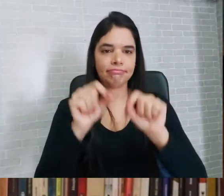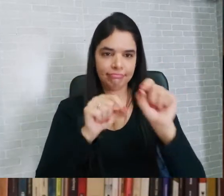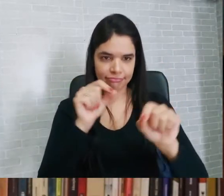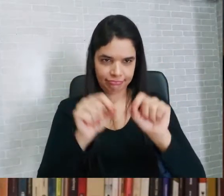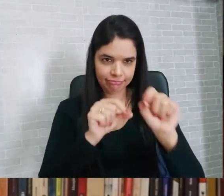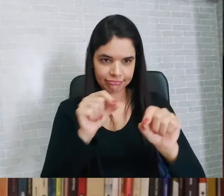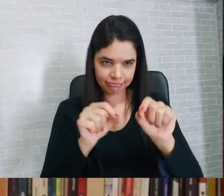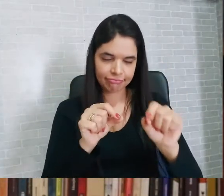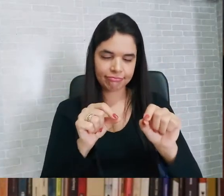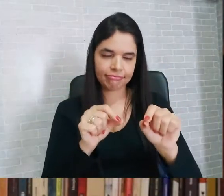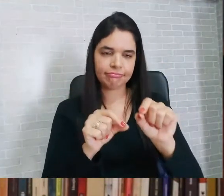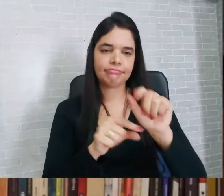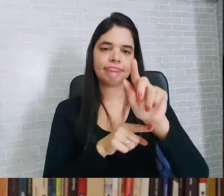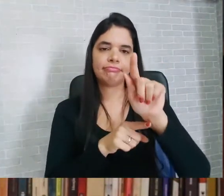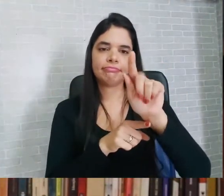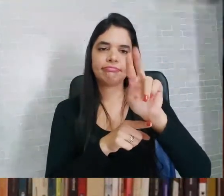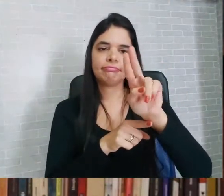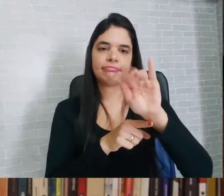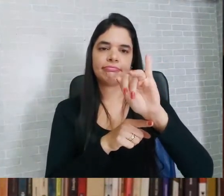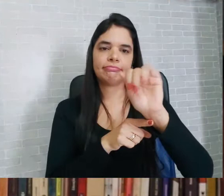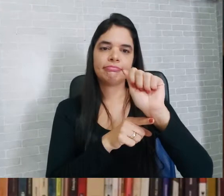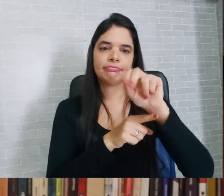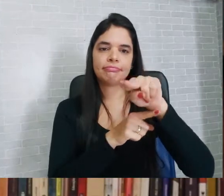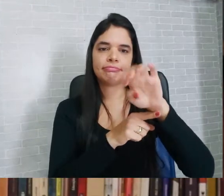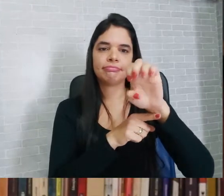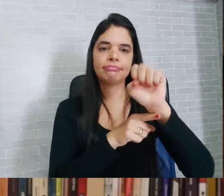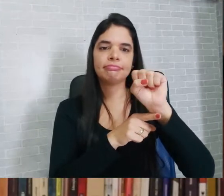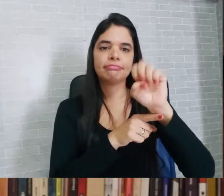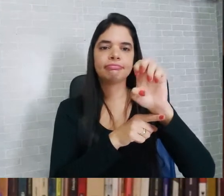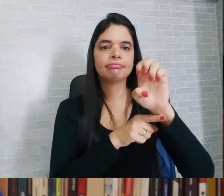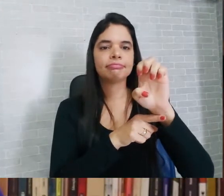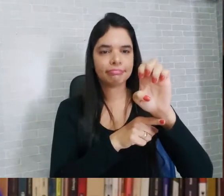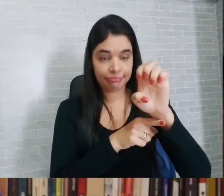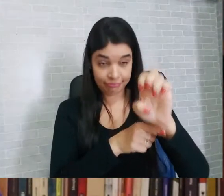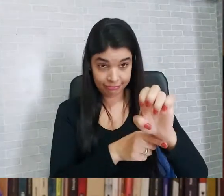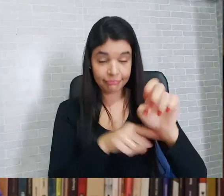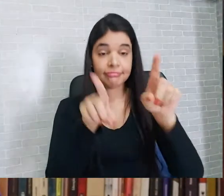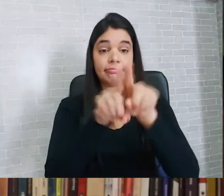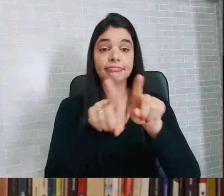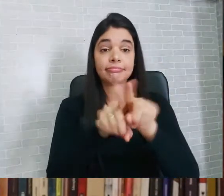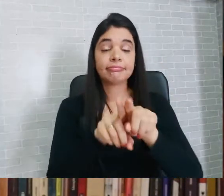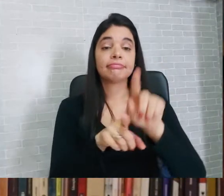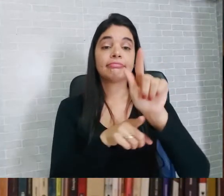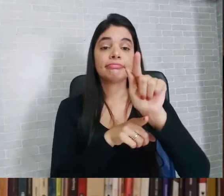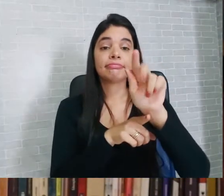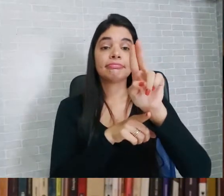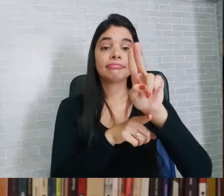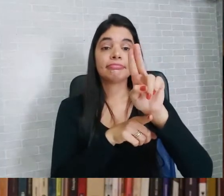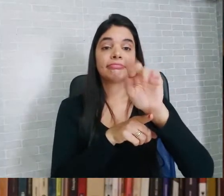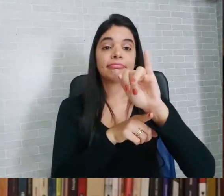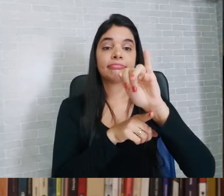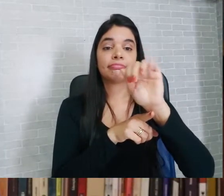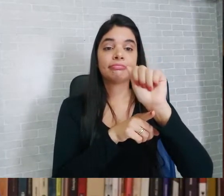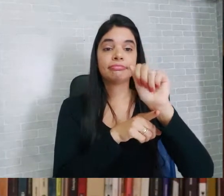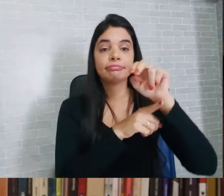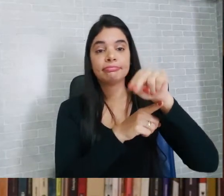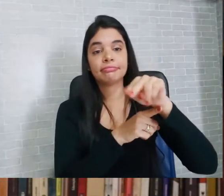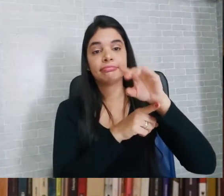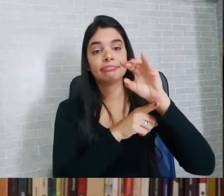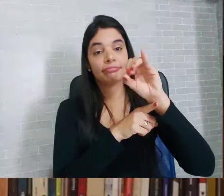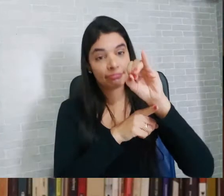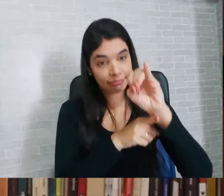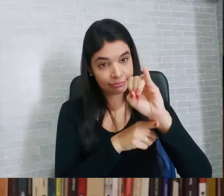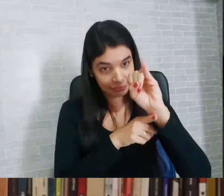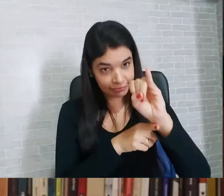guianense e guianidade. Esses adjetivos, eles parecem ter uma razão de ser.